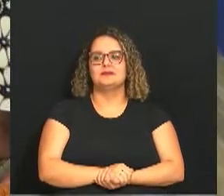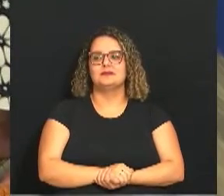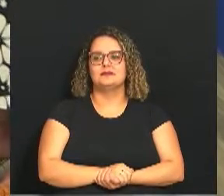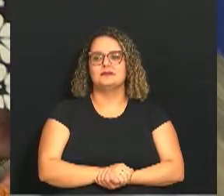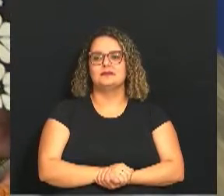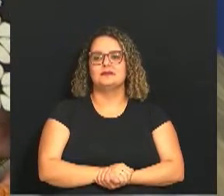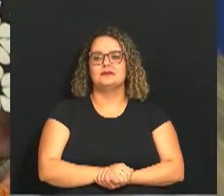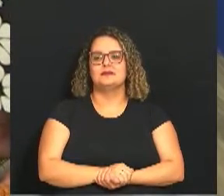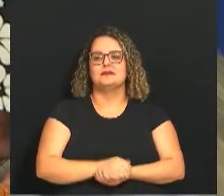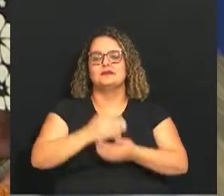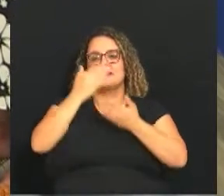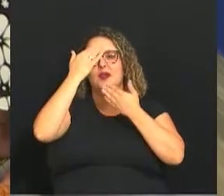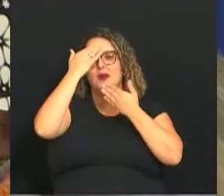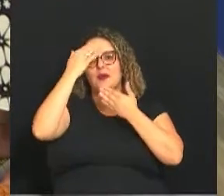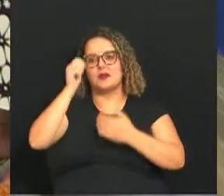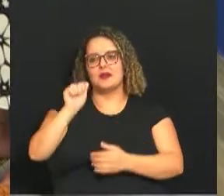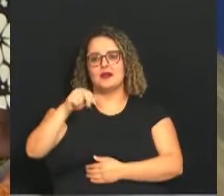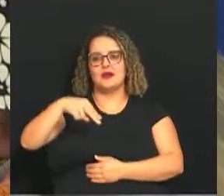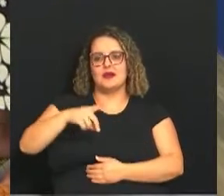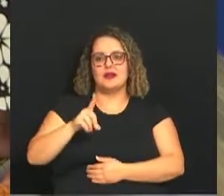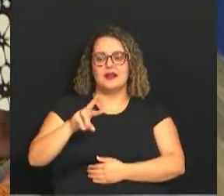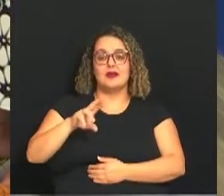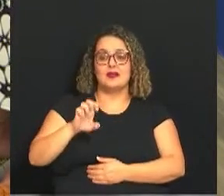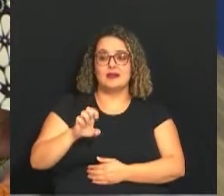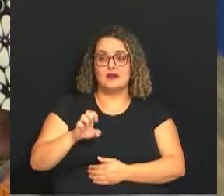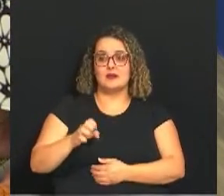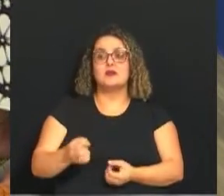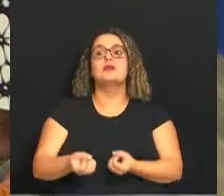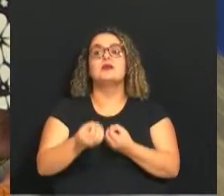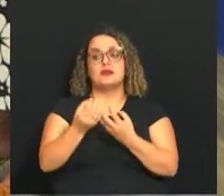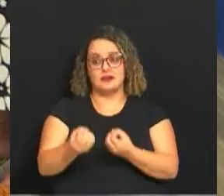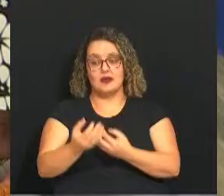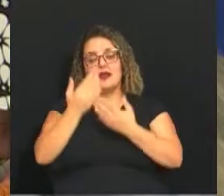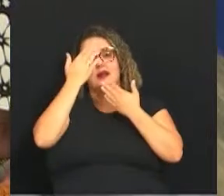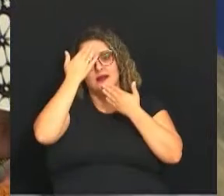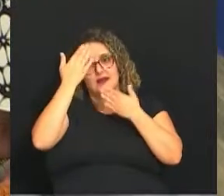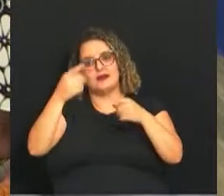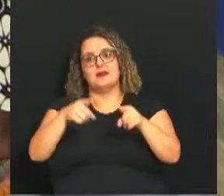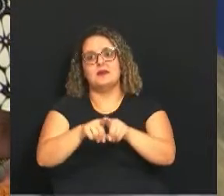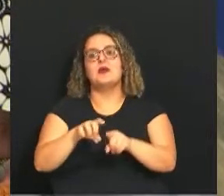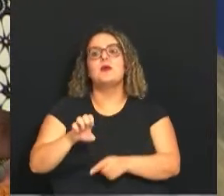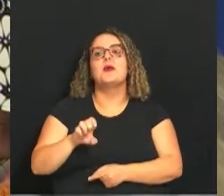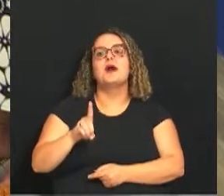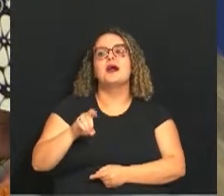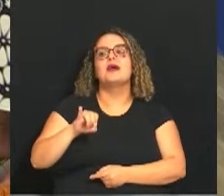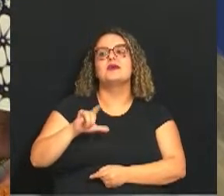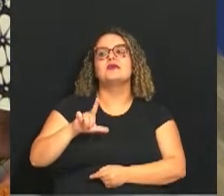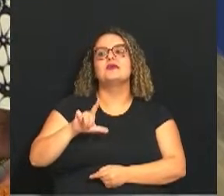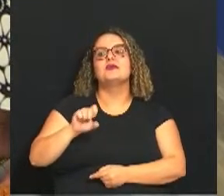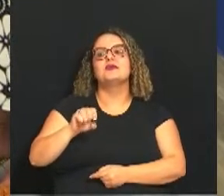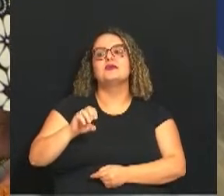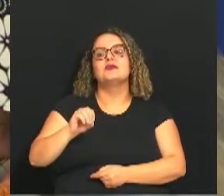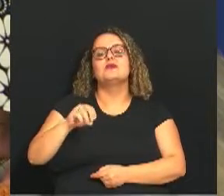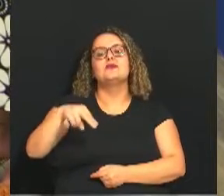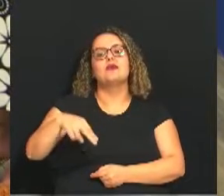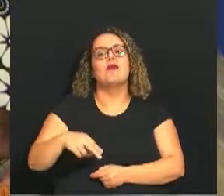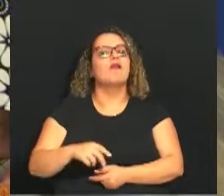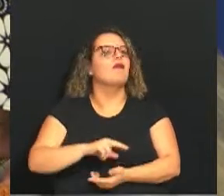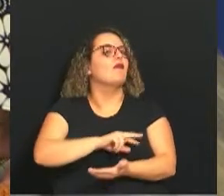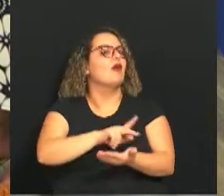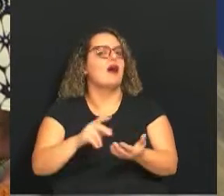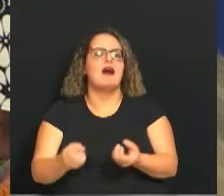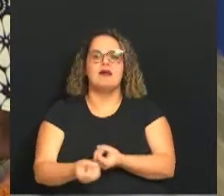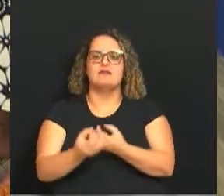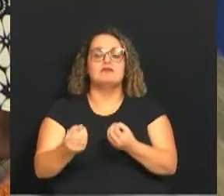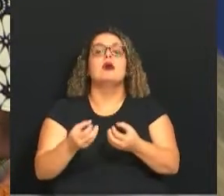Muito obrigado, André Aranha, por todas as informações. Agradeço também o Edilson, né, com a participação, dando muitas dicas, explicando